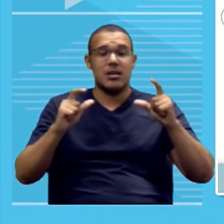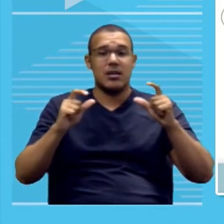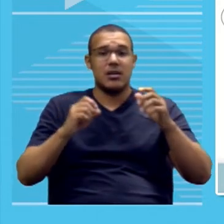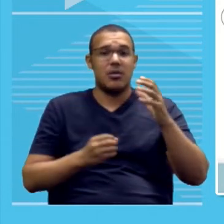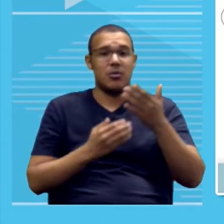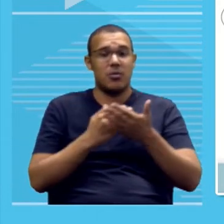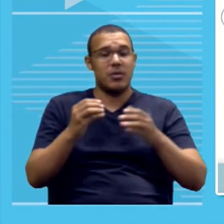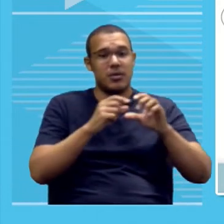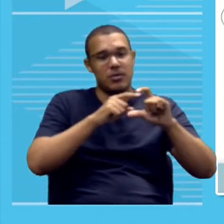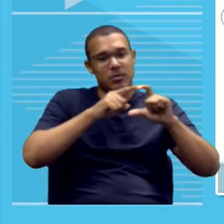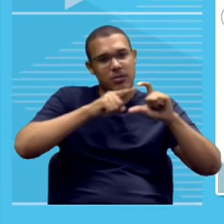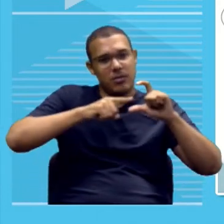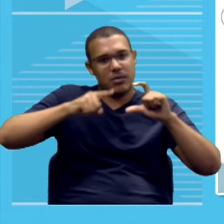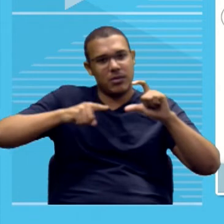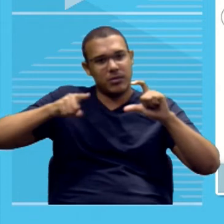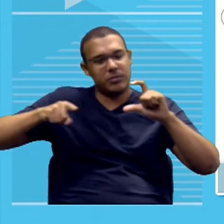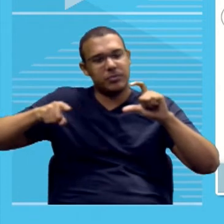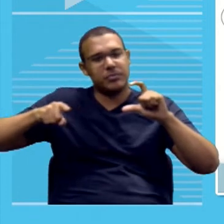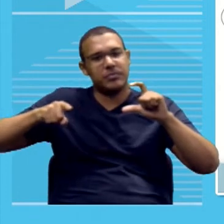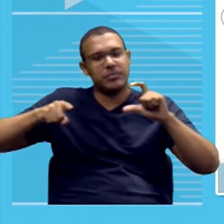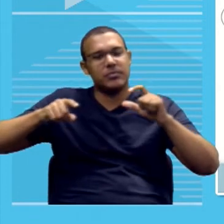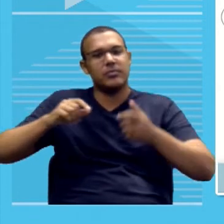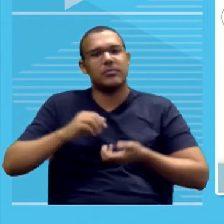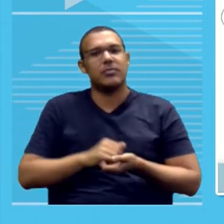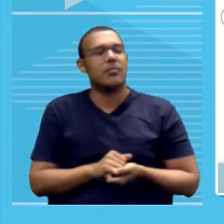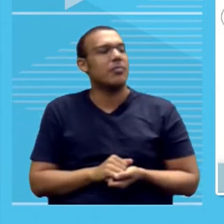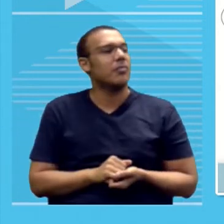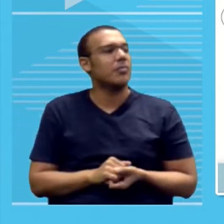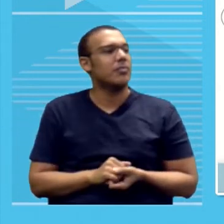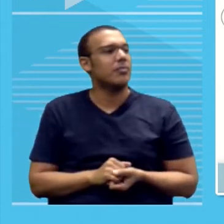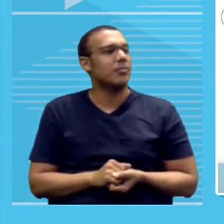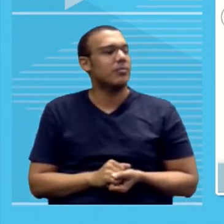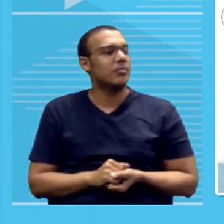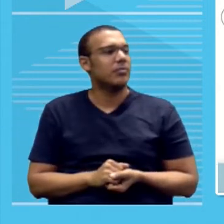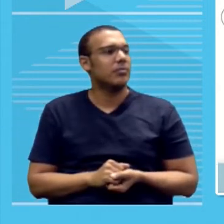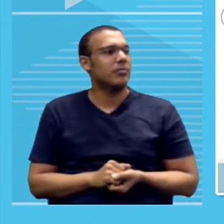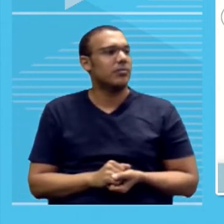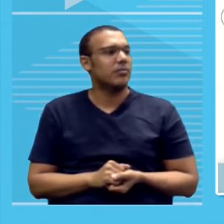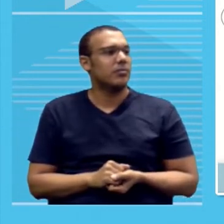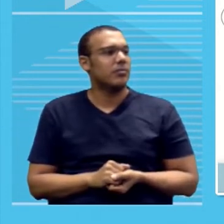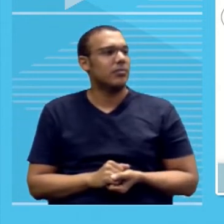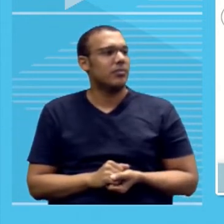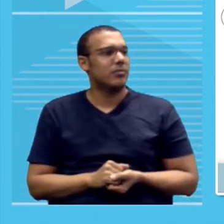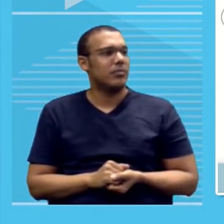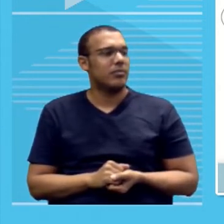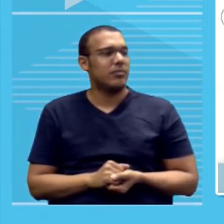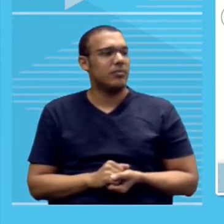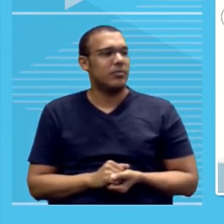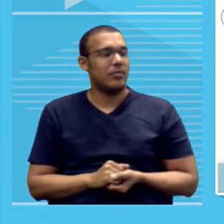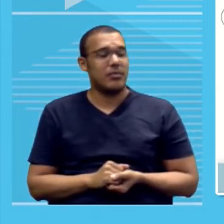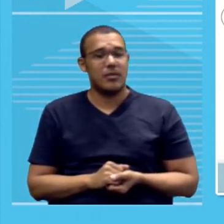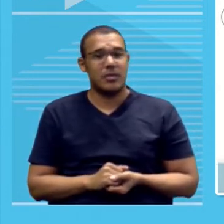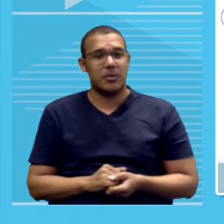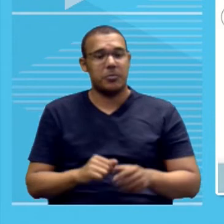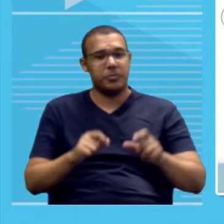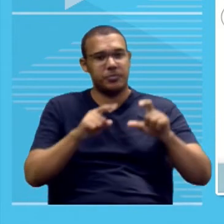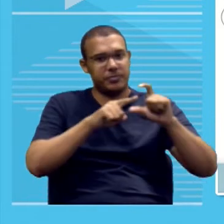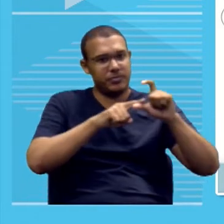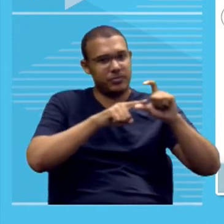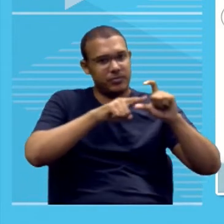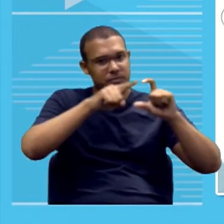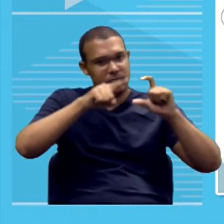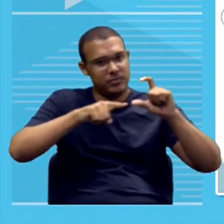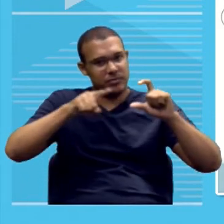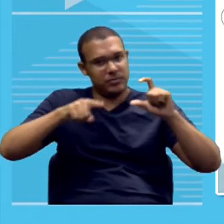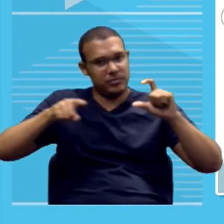elétrica. Você produz uma corrente elétrica no meu sistema que vai percorrer. Corrente elétrica passando por